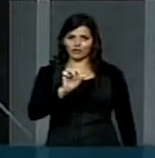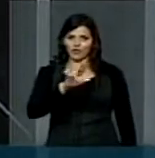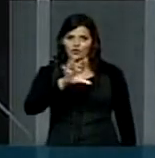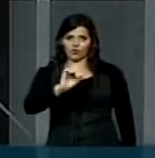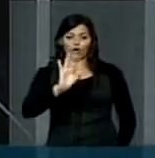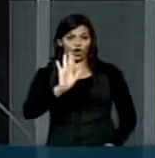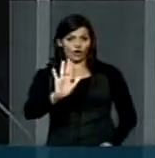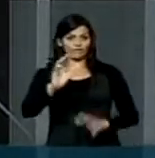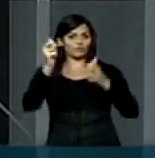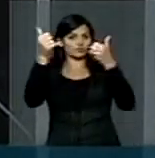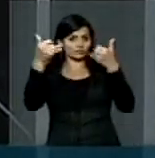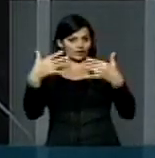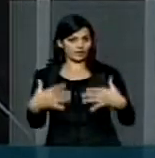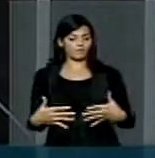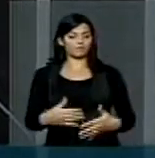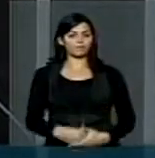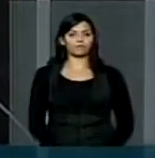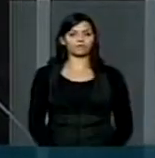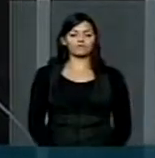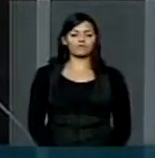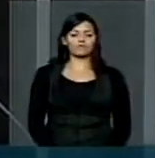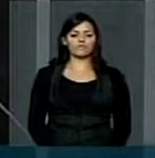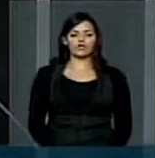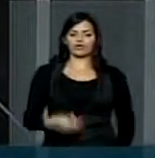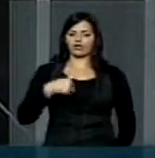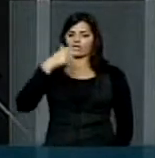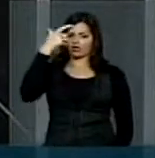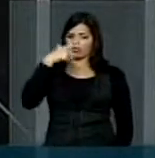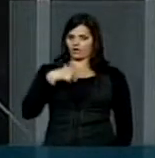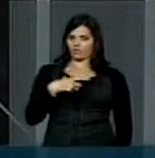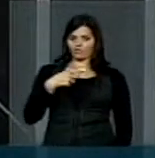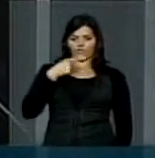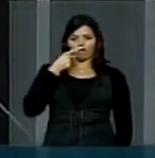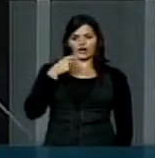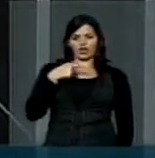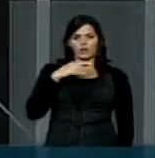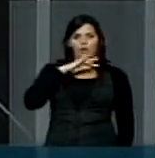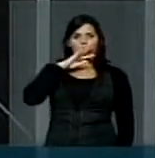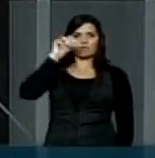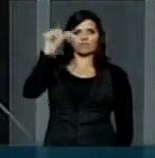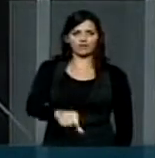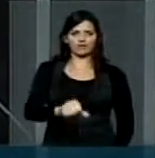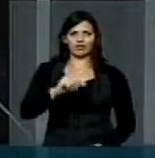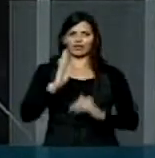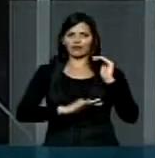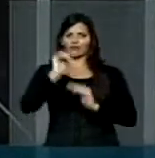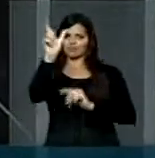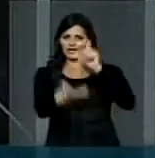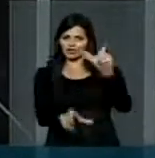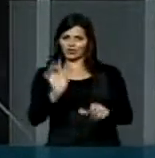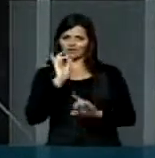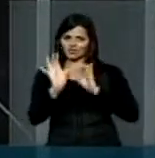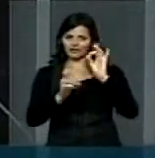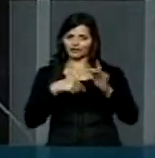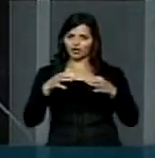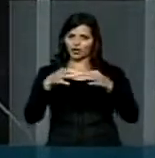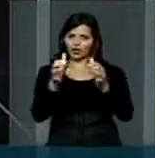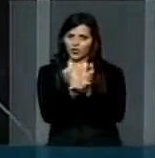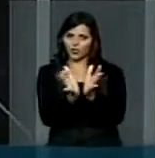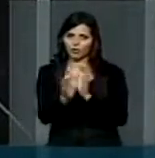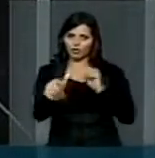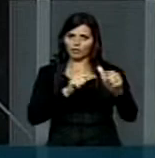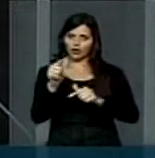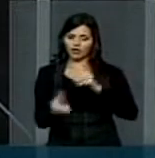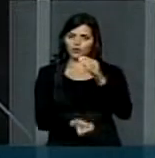Vejam bem, eu não desqualifico aos especialistas que compõem esse grupo de